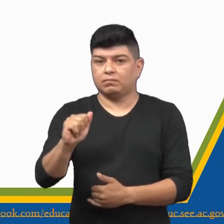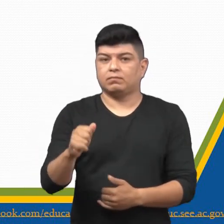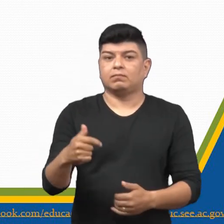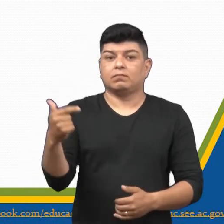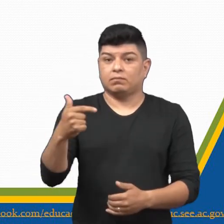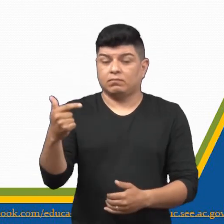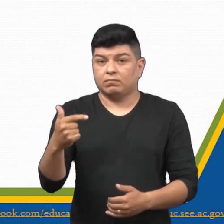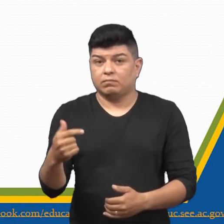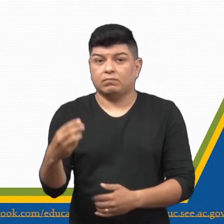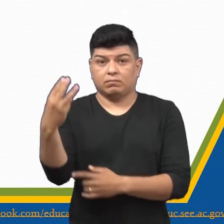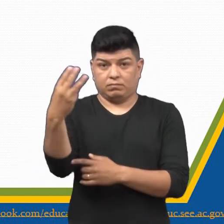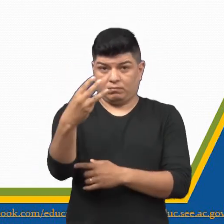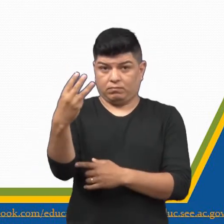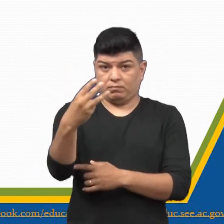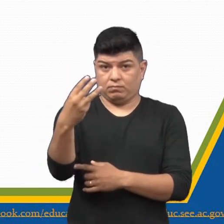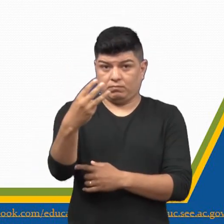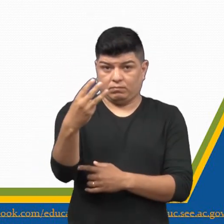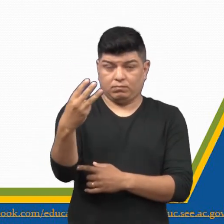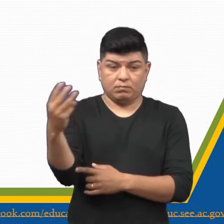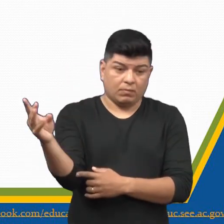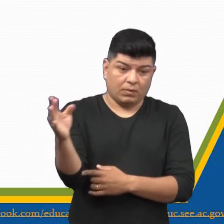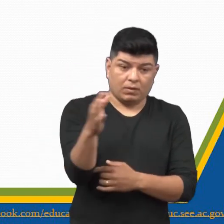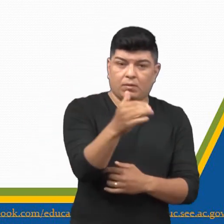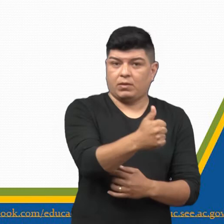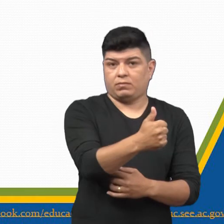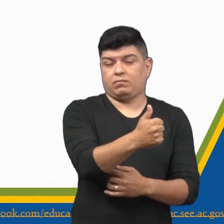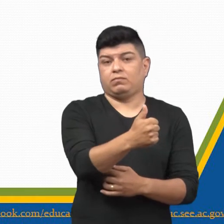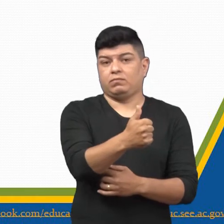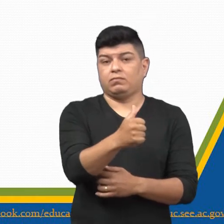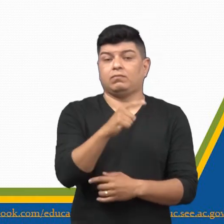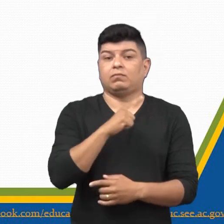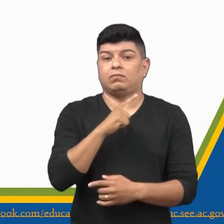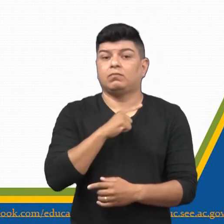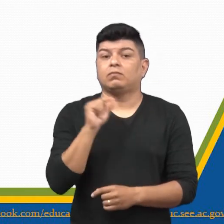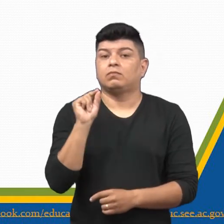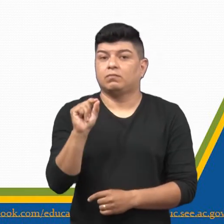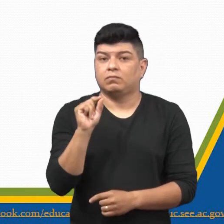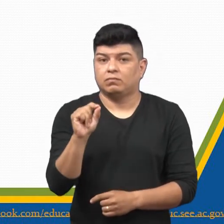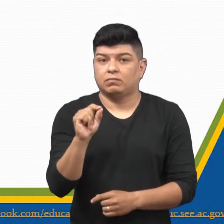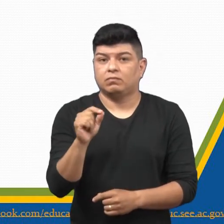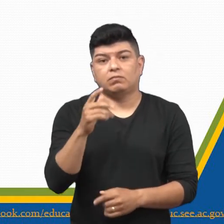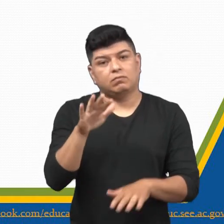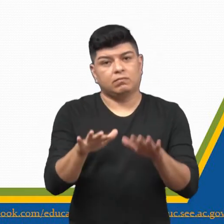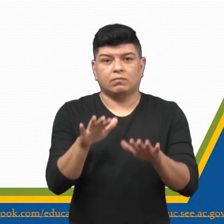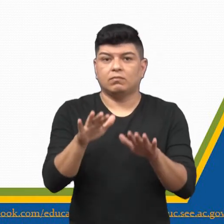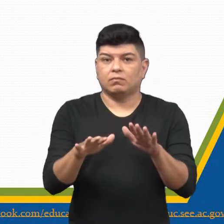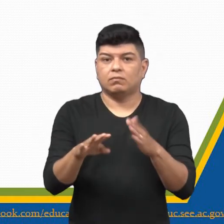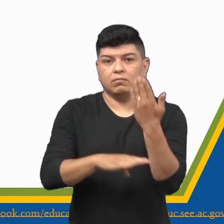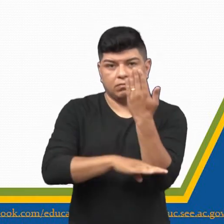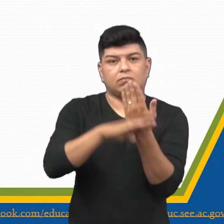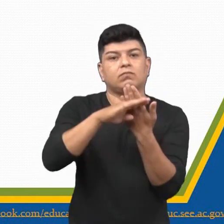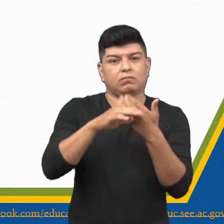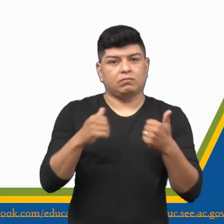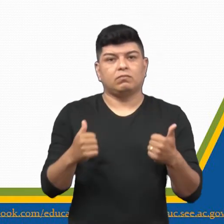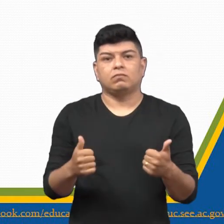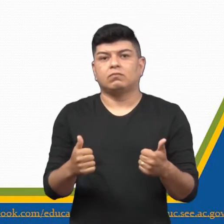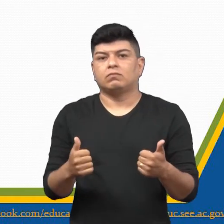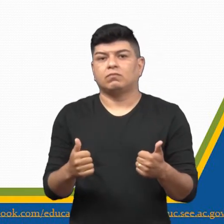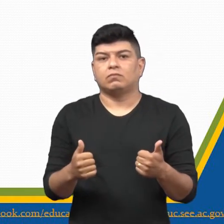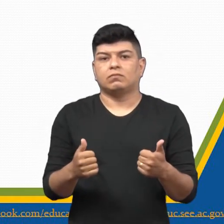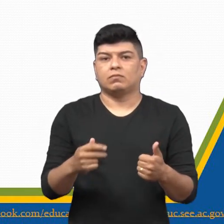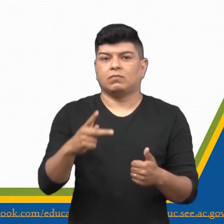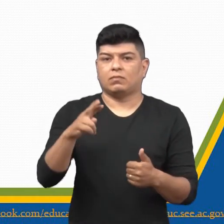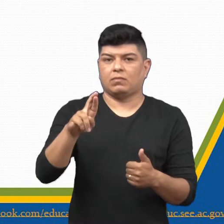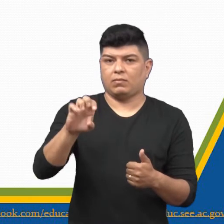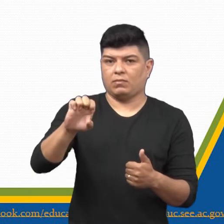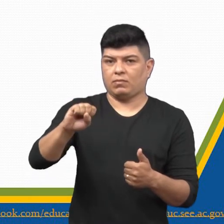E o terceiro caso, de 3 para 1, você percebe que há uma relação diretamente proporcional do volume com a temperatura. Aí a minha pressão ela vai